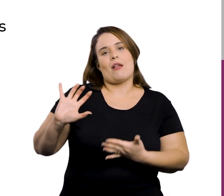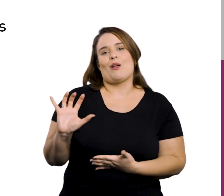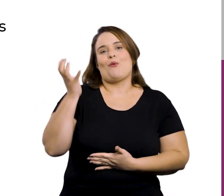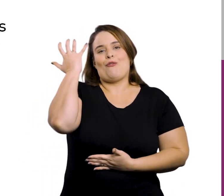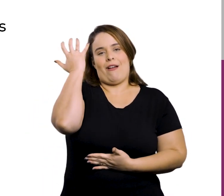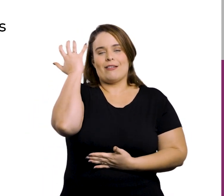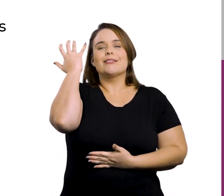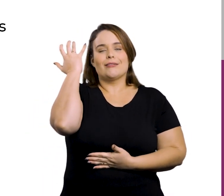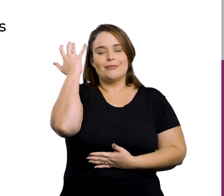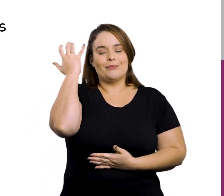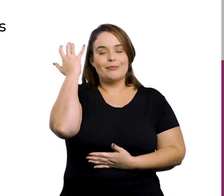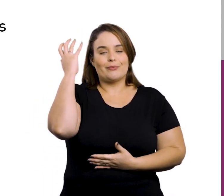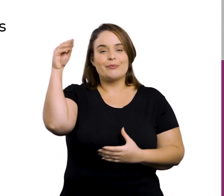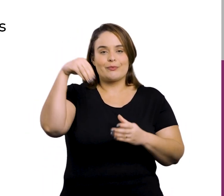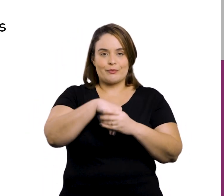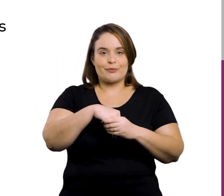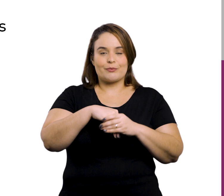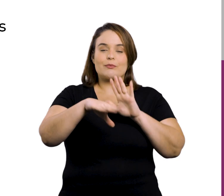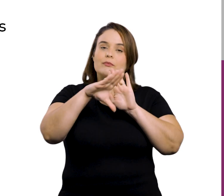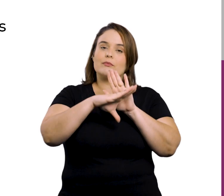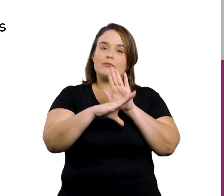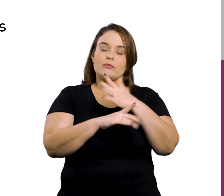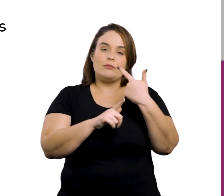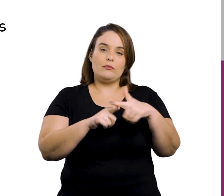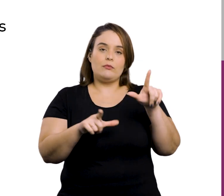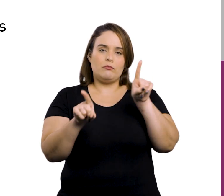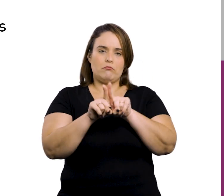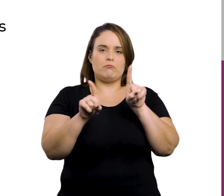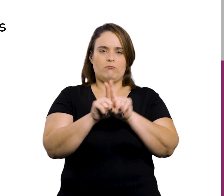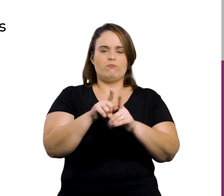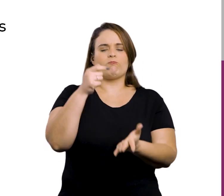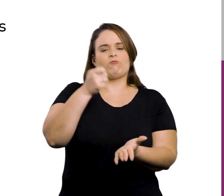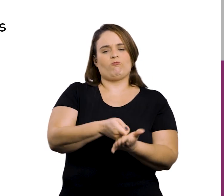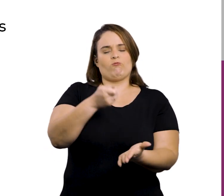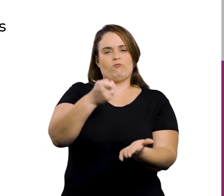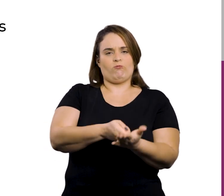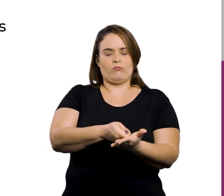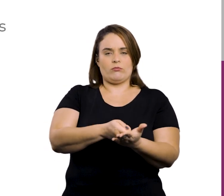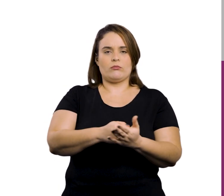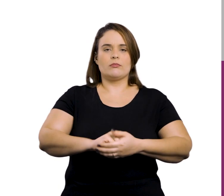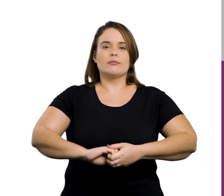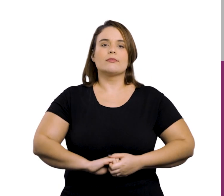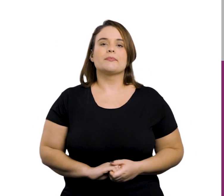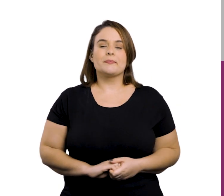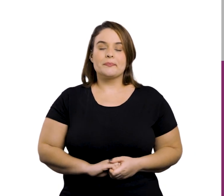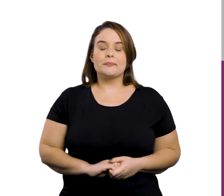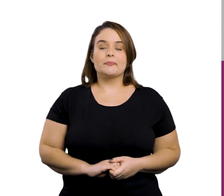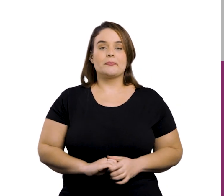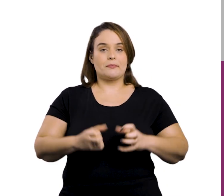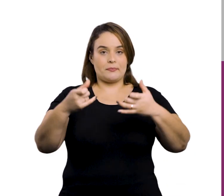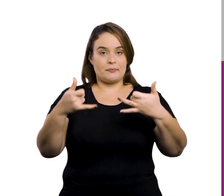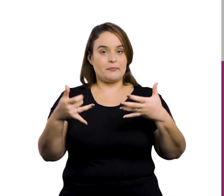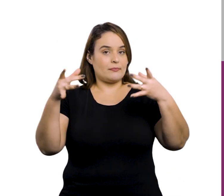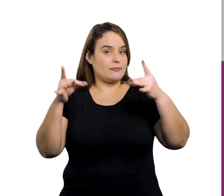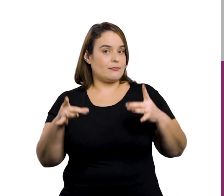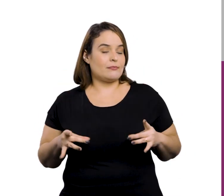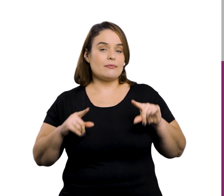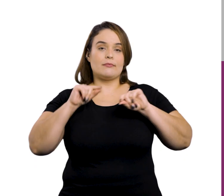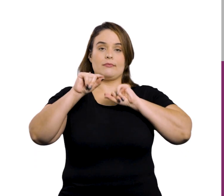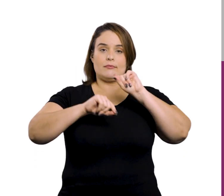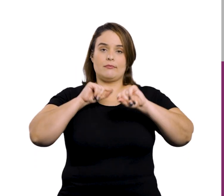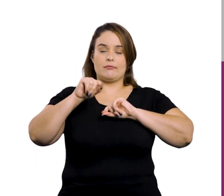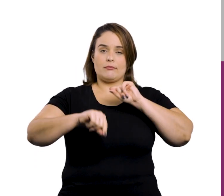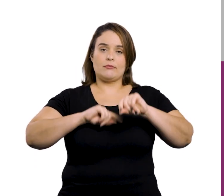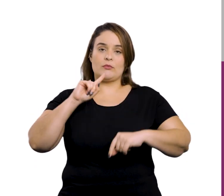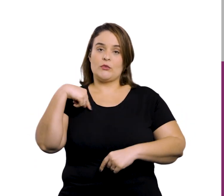uma solução para os diversos problemas de infraestrutura e disciplina das escolas. Para explicar em detalhes os